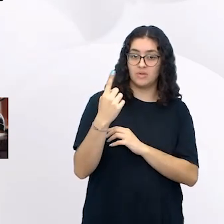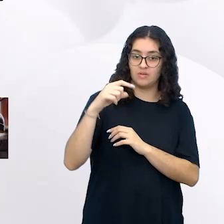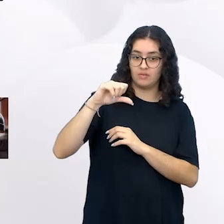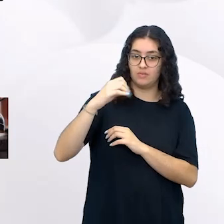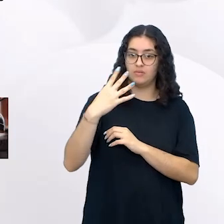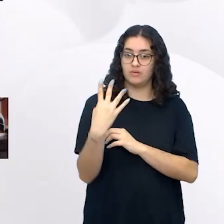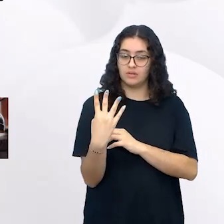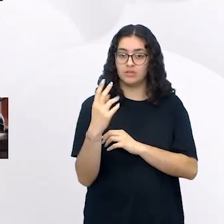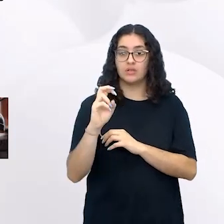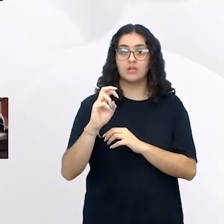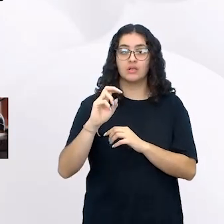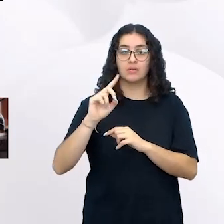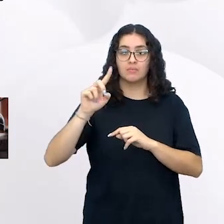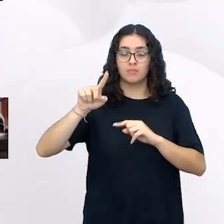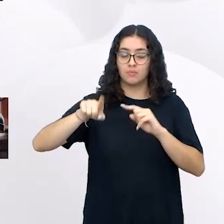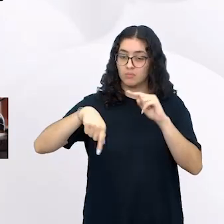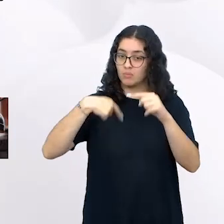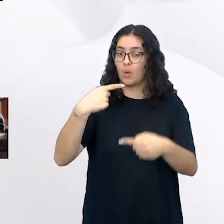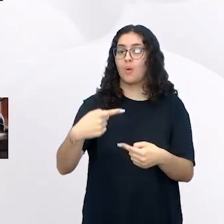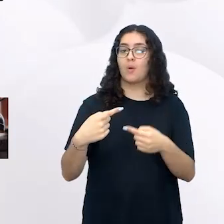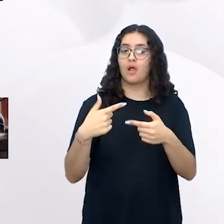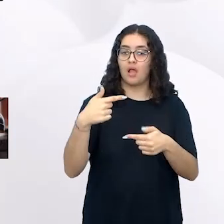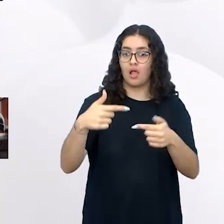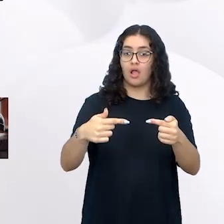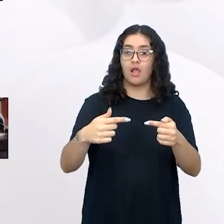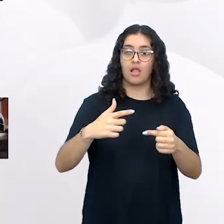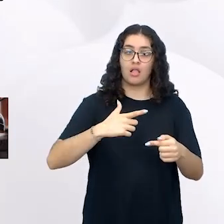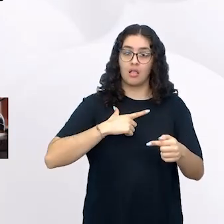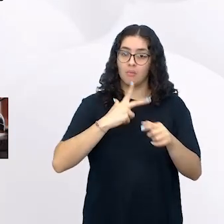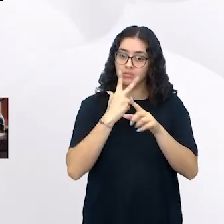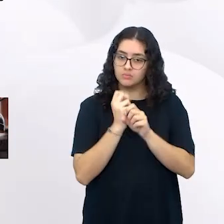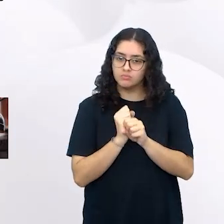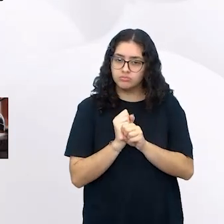no pós-guerra, que você tem um boom econômico,